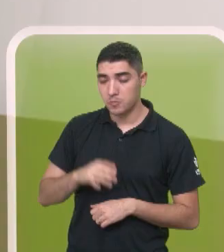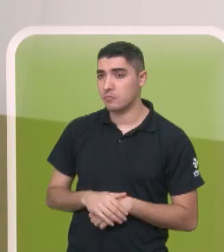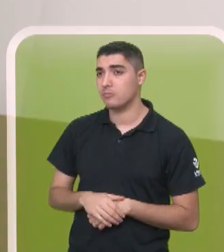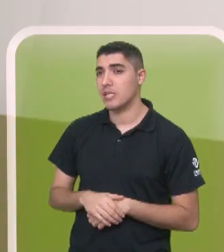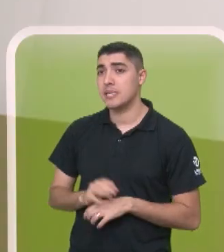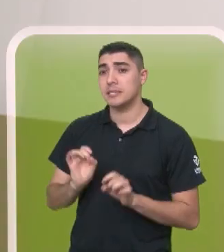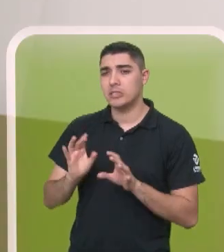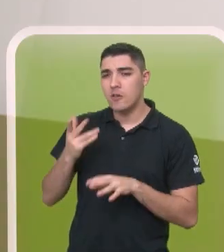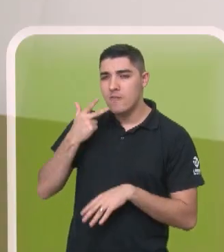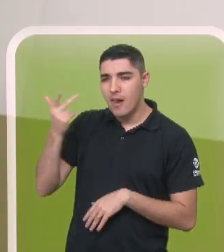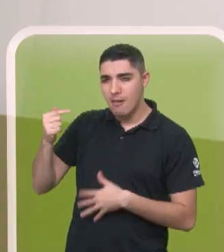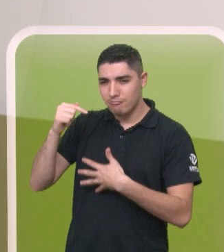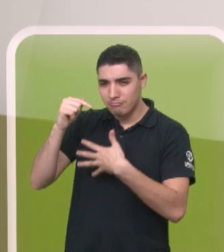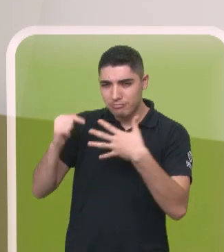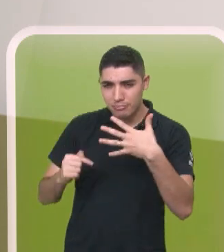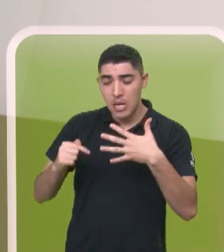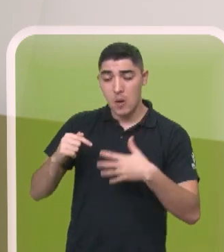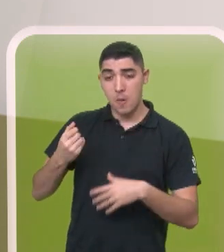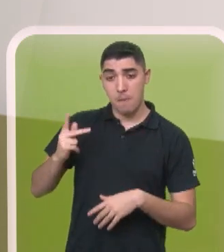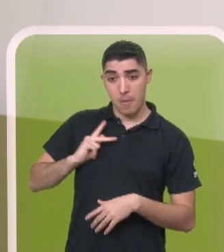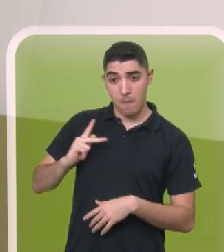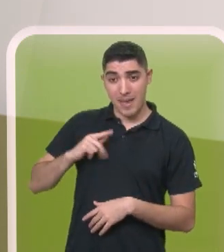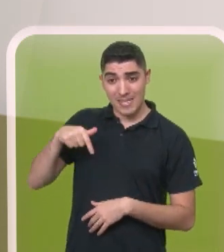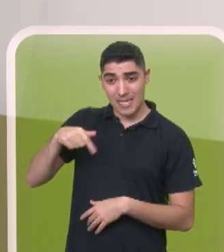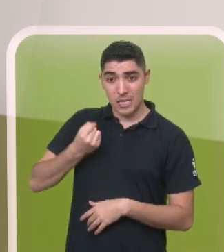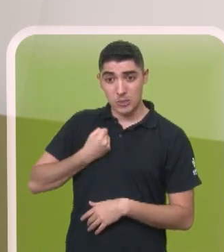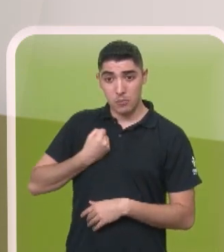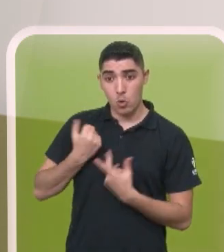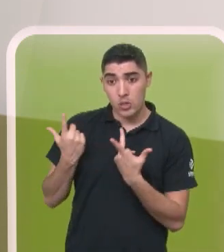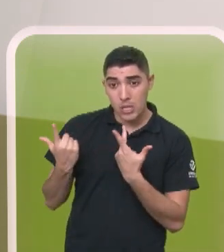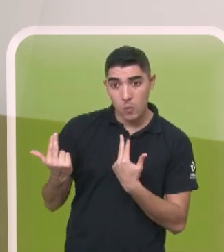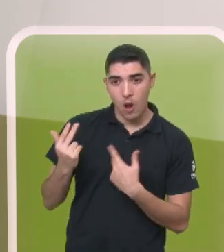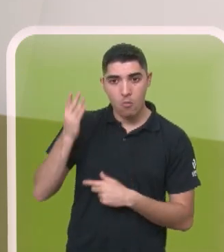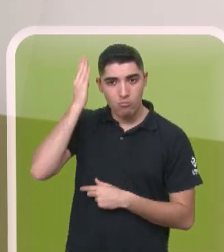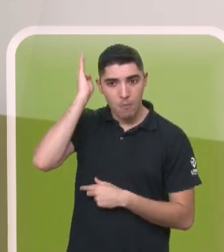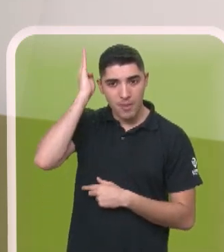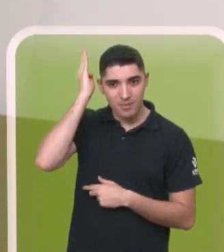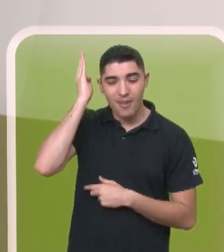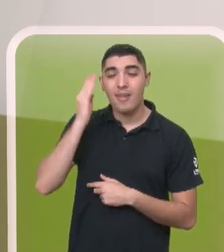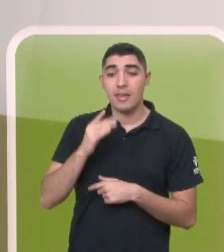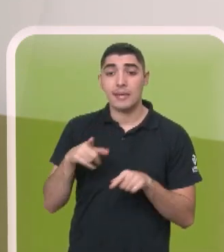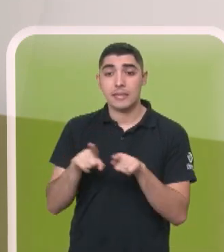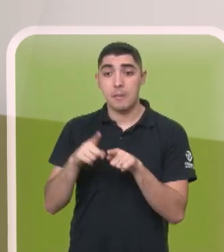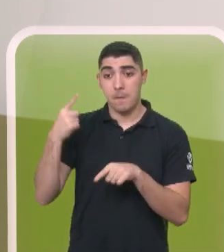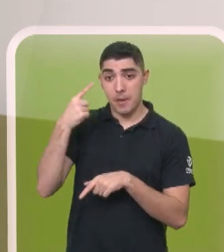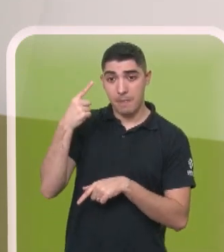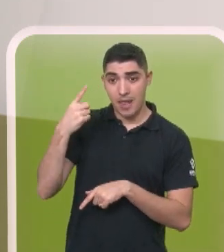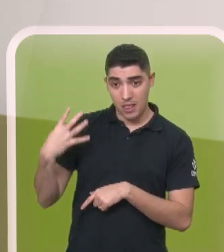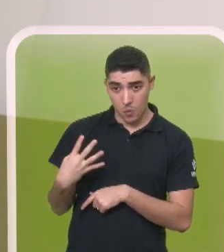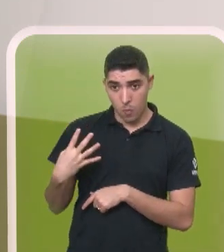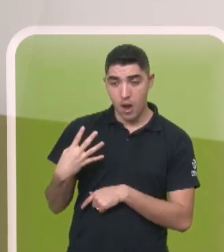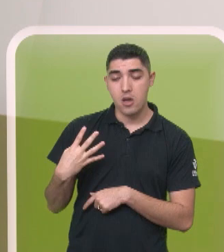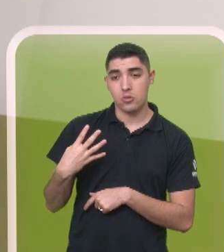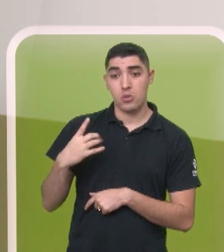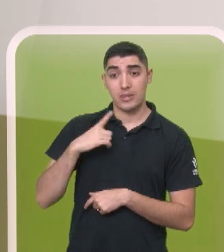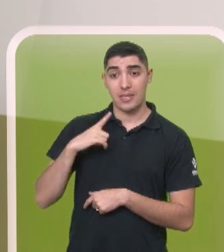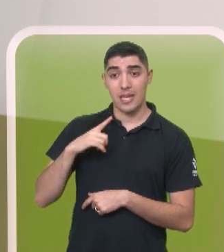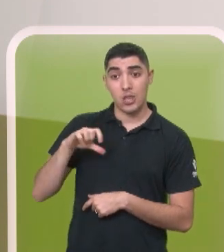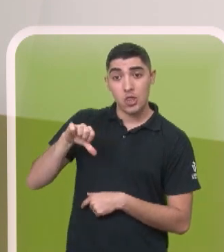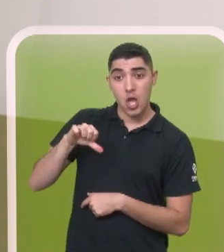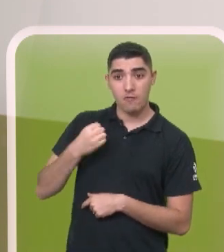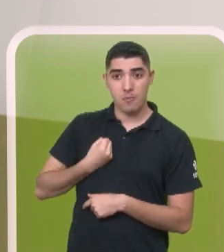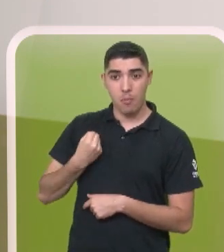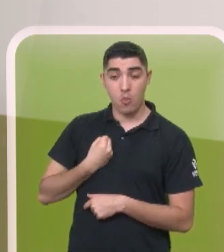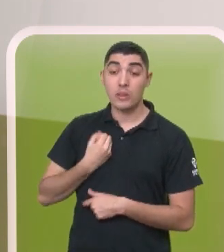na tabela ali, o Palmeiras está com 7 pontos, empatado com o Taubaté. O quarto colocado que classifica, a primeira classificação, tem 9. Então, assim,